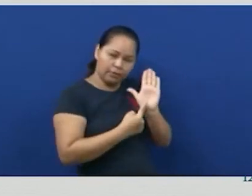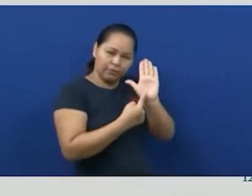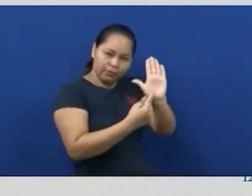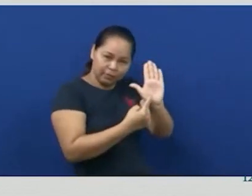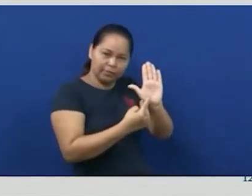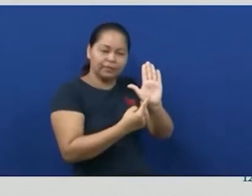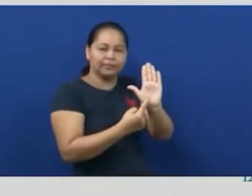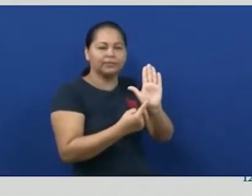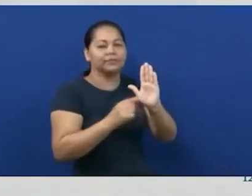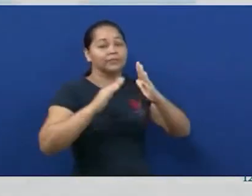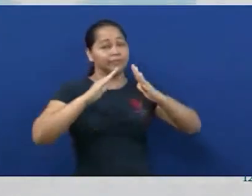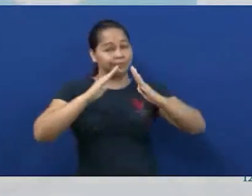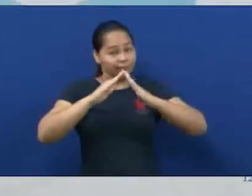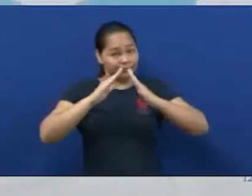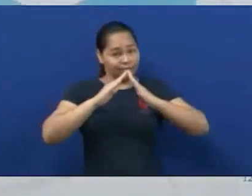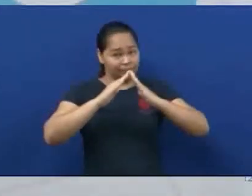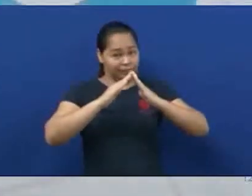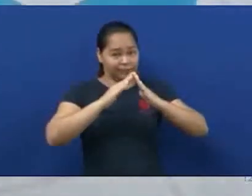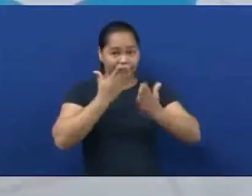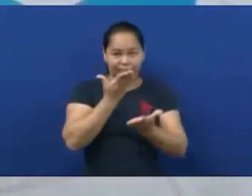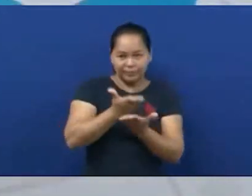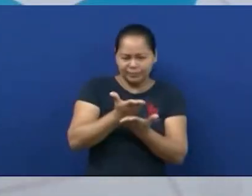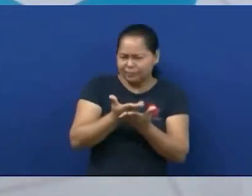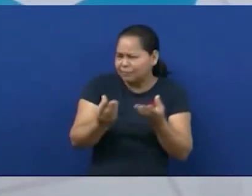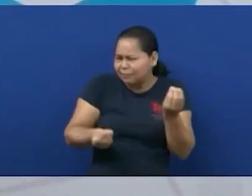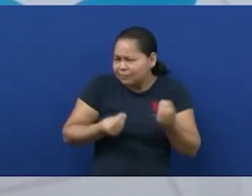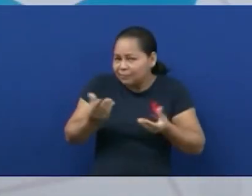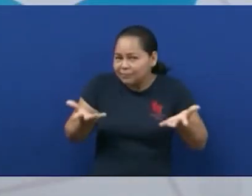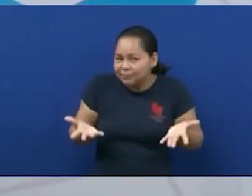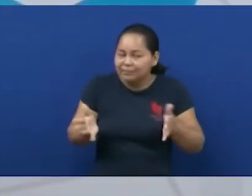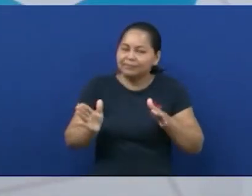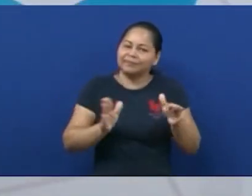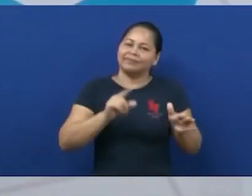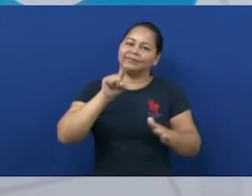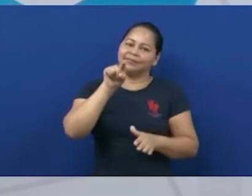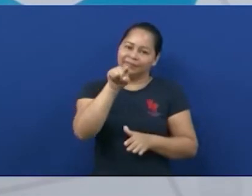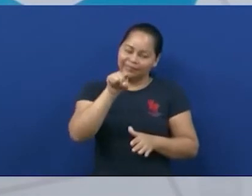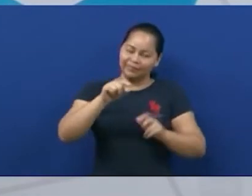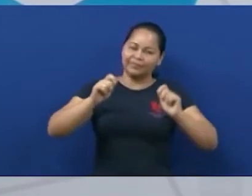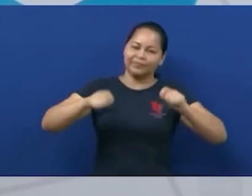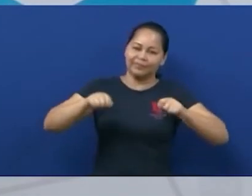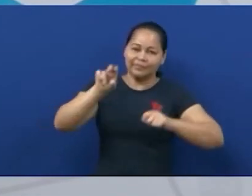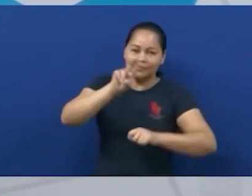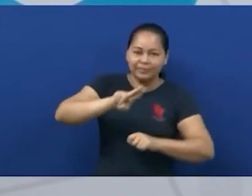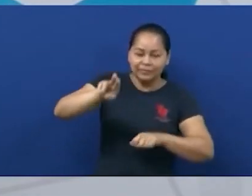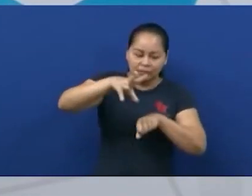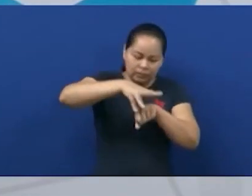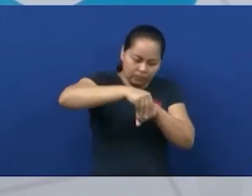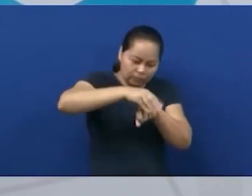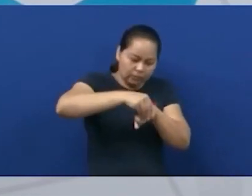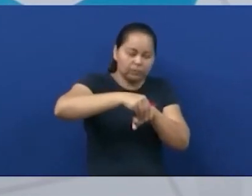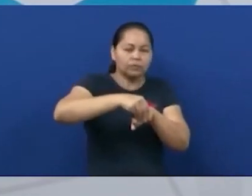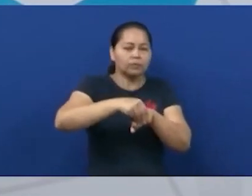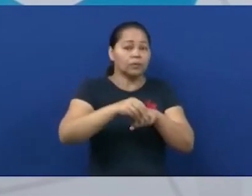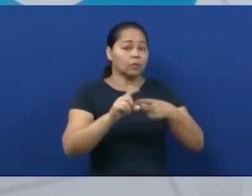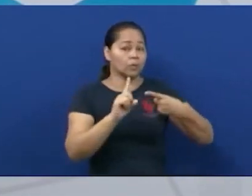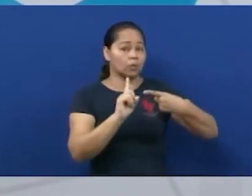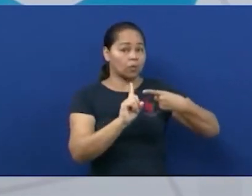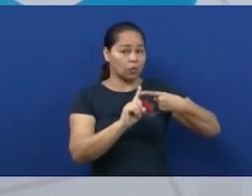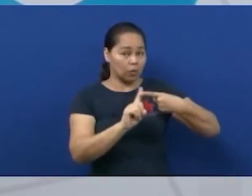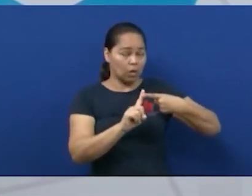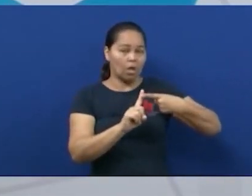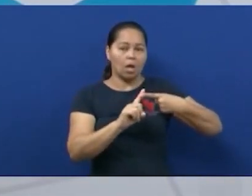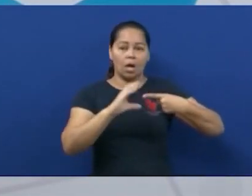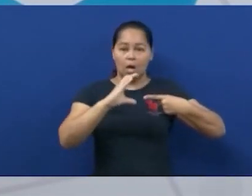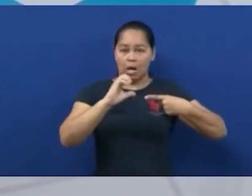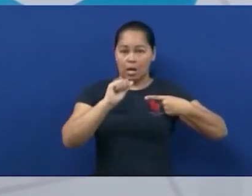casa. Como é que vocês vão fazer isso? Vocês vão utilizar o conhecimento sobre calor e temperatura e vão